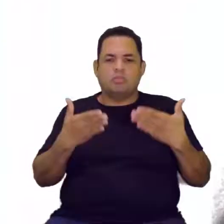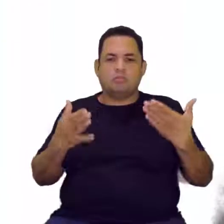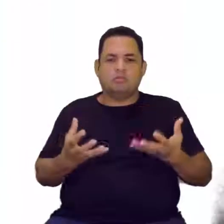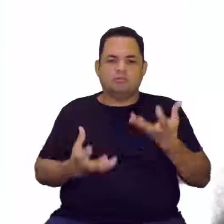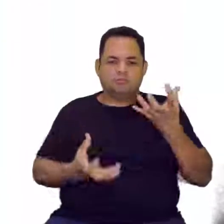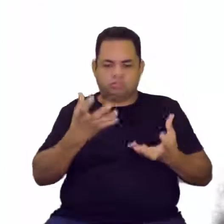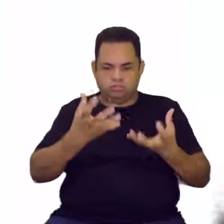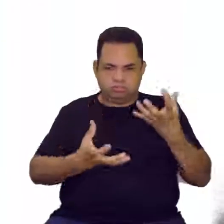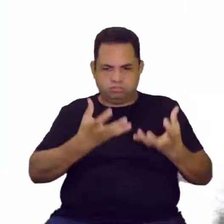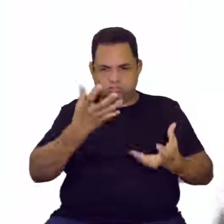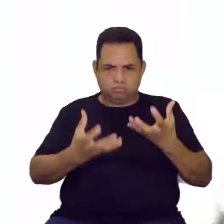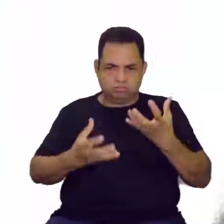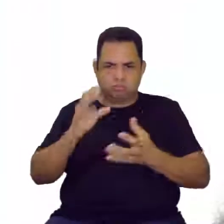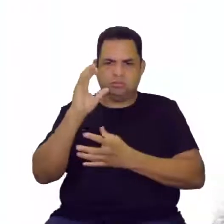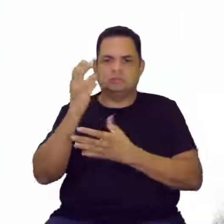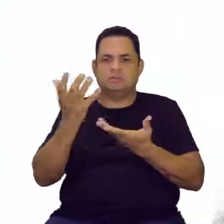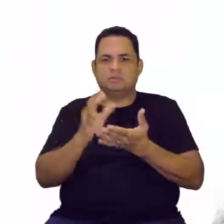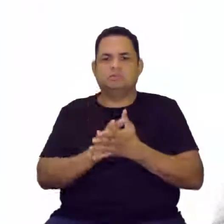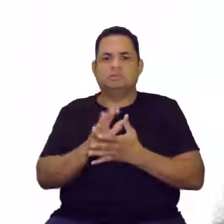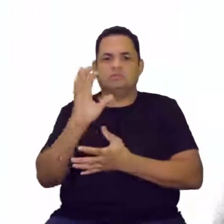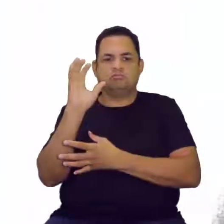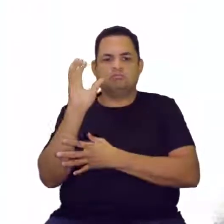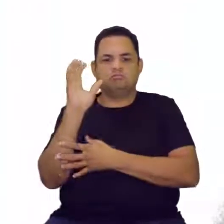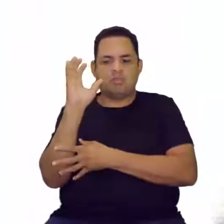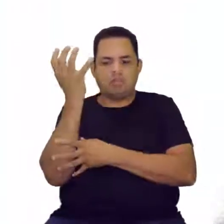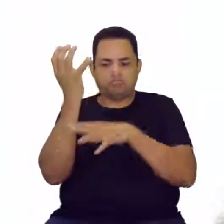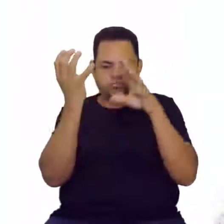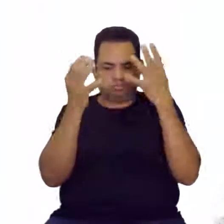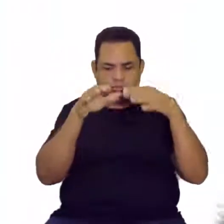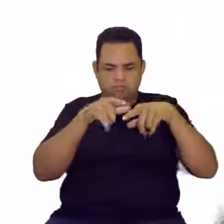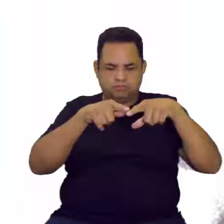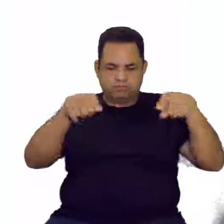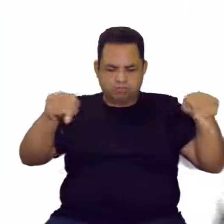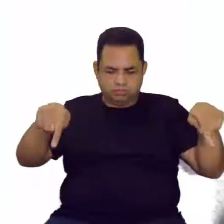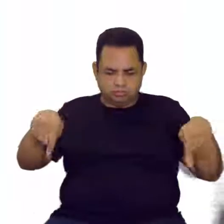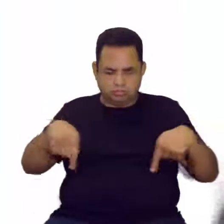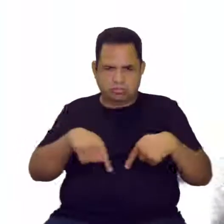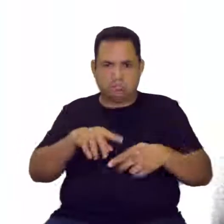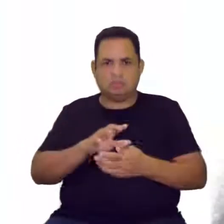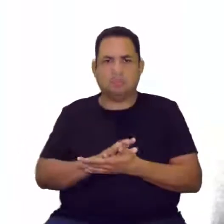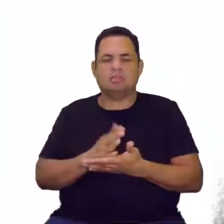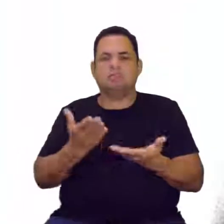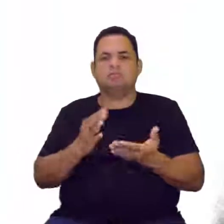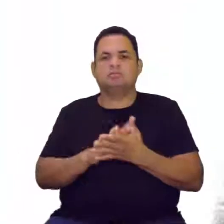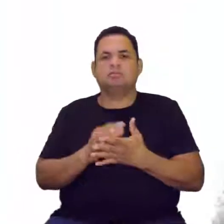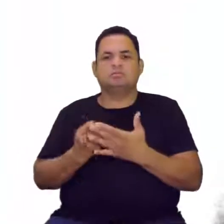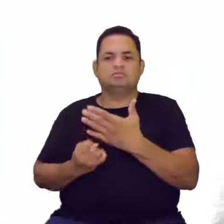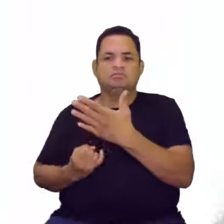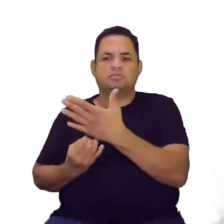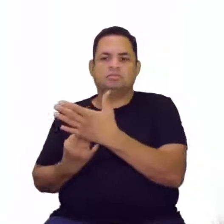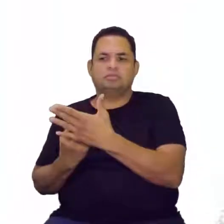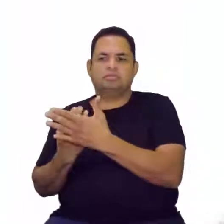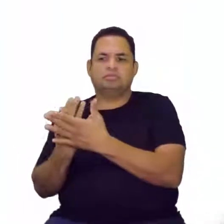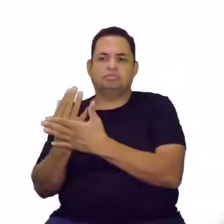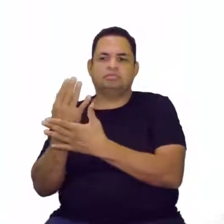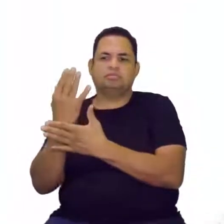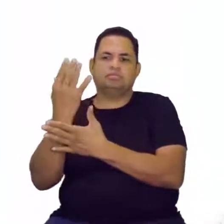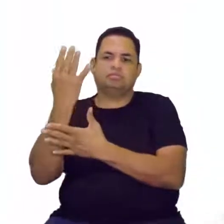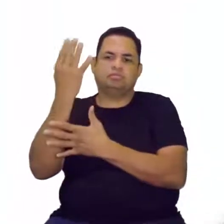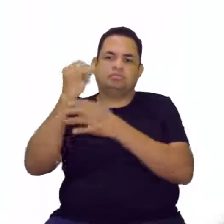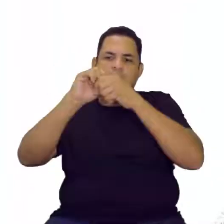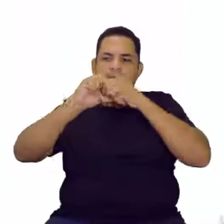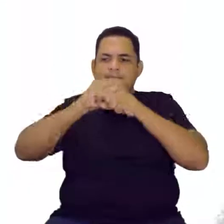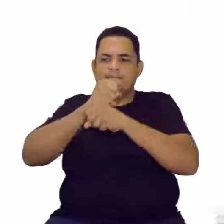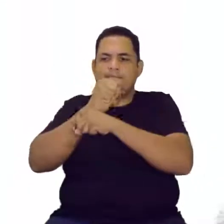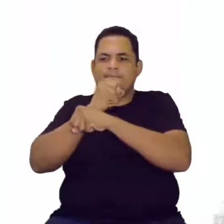queima de uma grande quantidade de hectares florestais, nós acabamos lançando para a